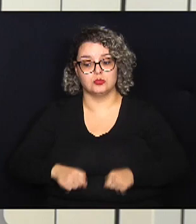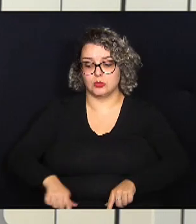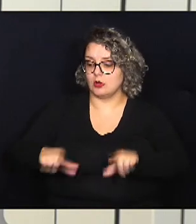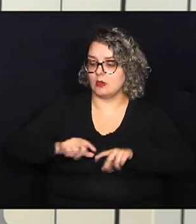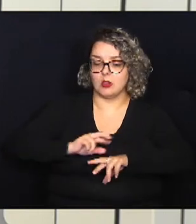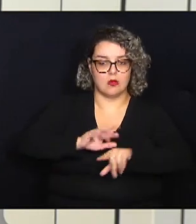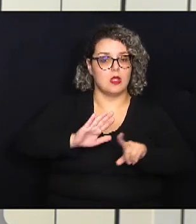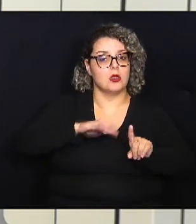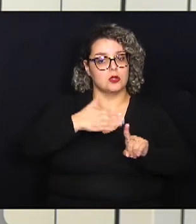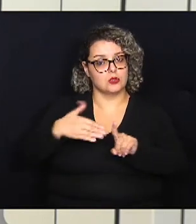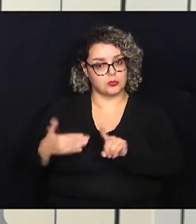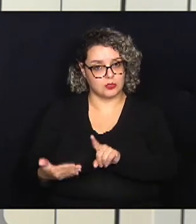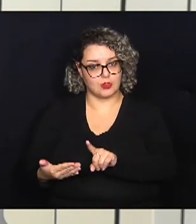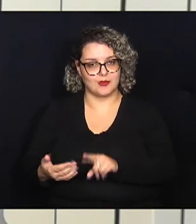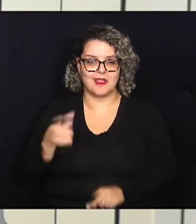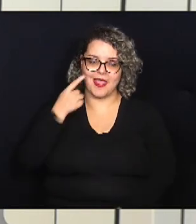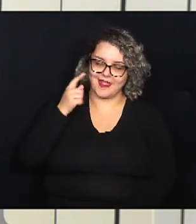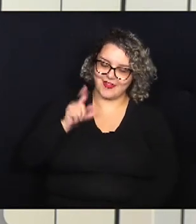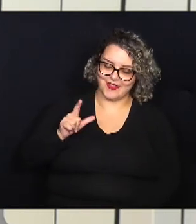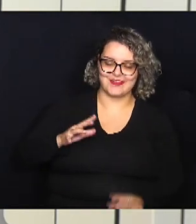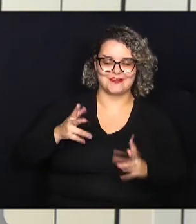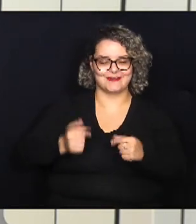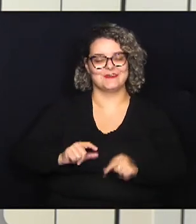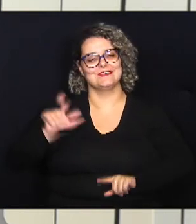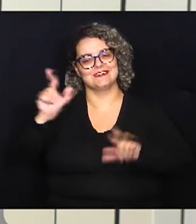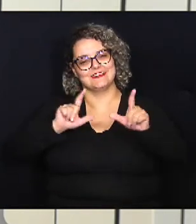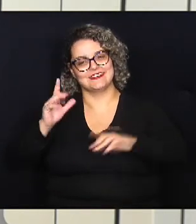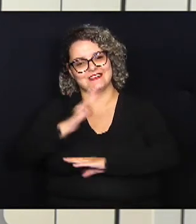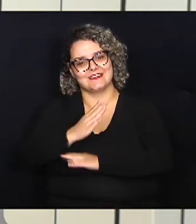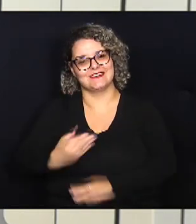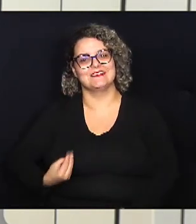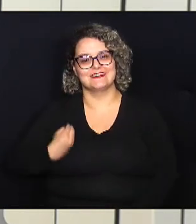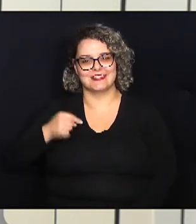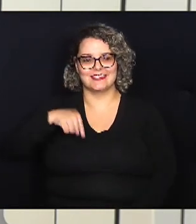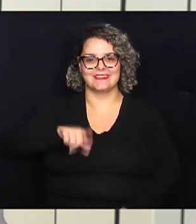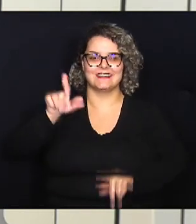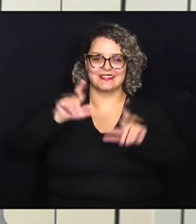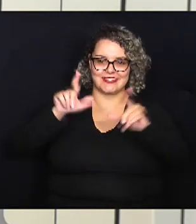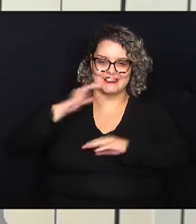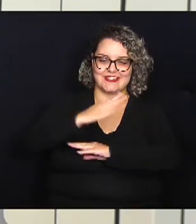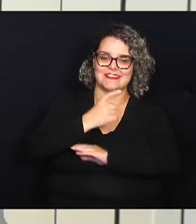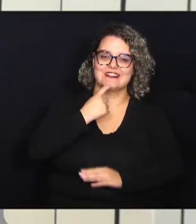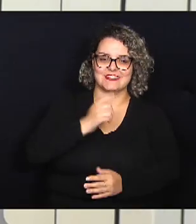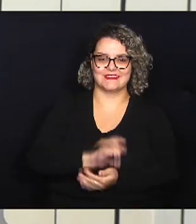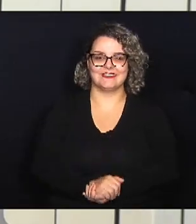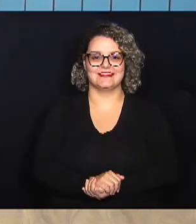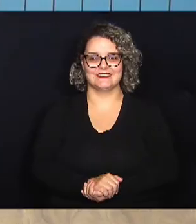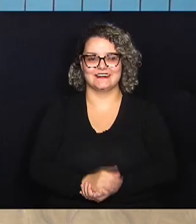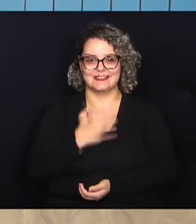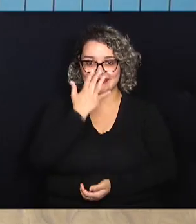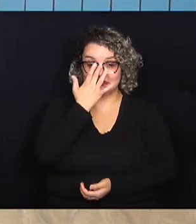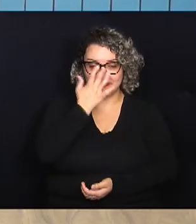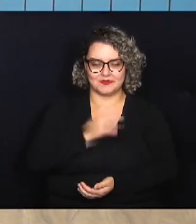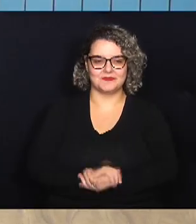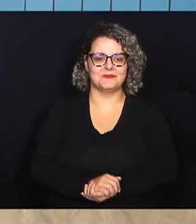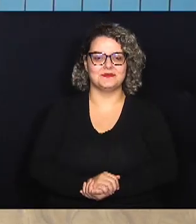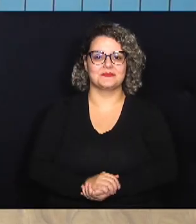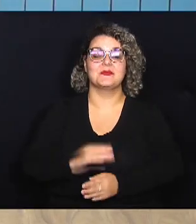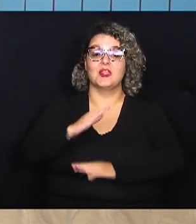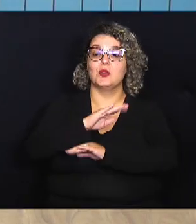diversas honrarias e, claro, tudo com transmissão ao vivo aqui pela TV Câmara Campinas. O